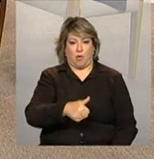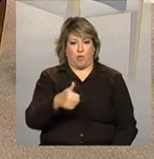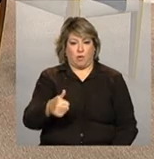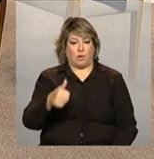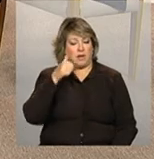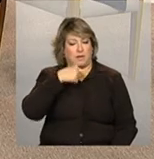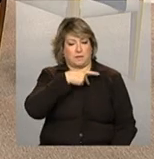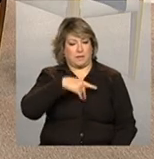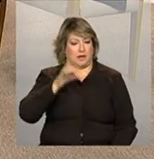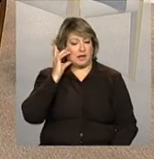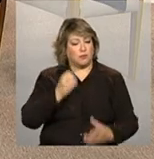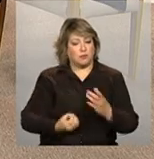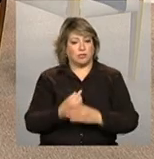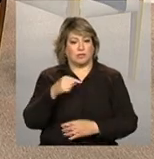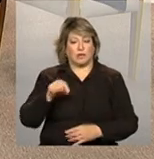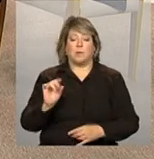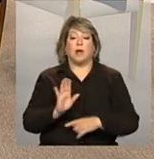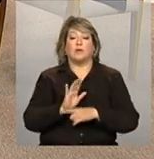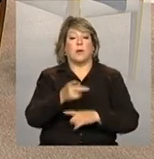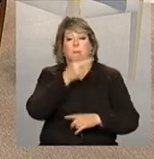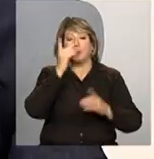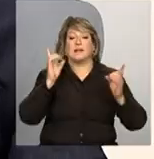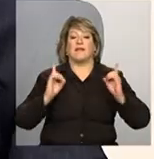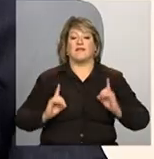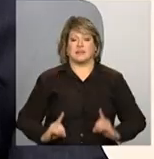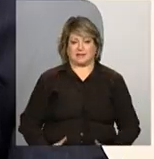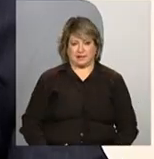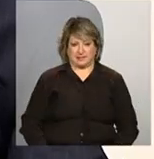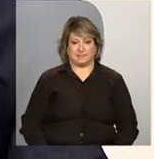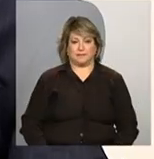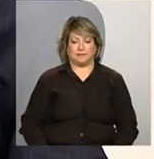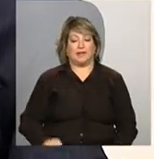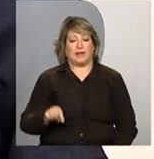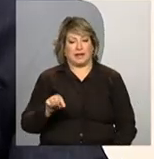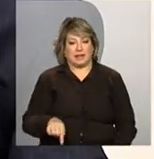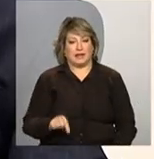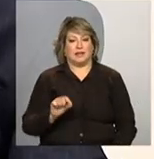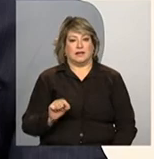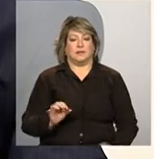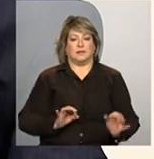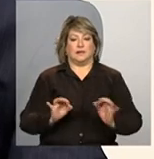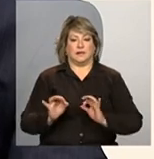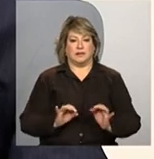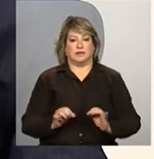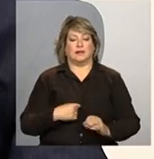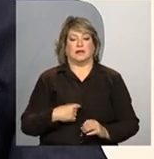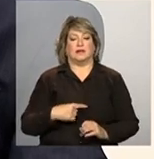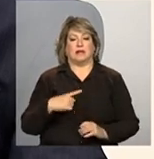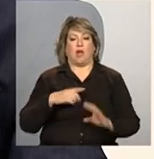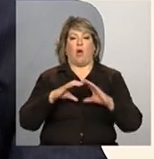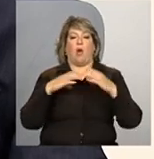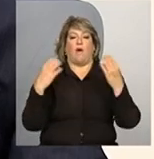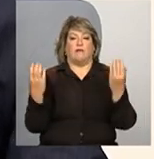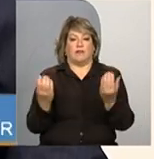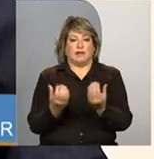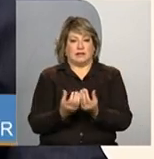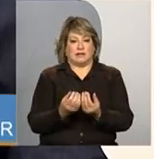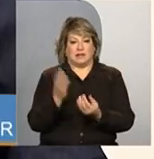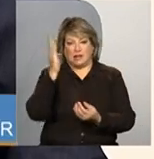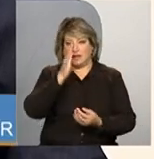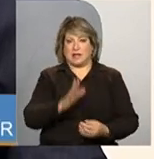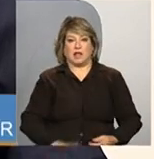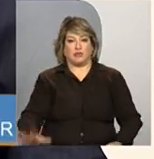presidenta Dilma. O plano, ele resulta de dois processos de conferências nacionais que aconteceram. Nós tivemos